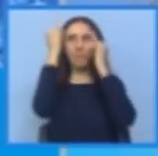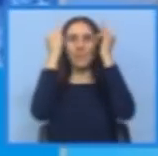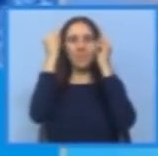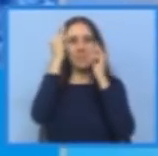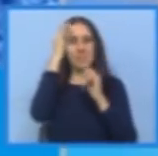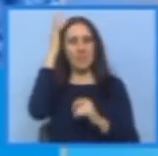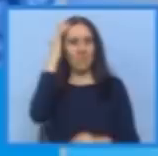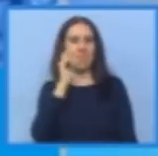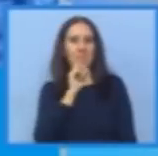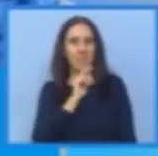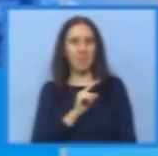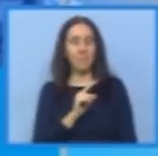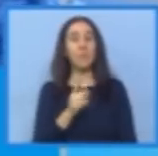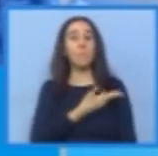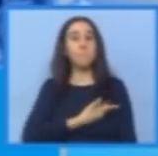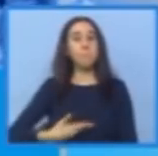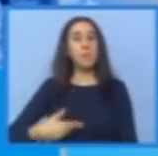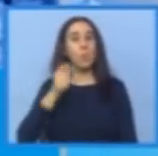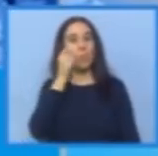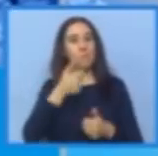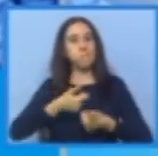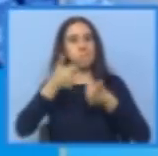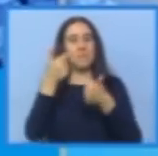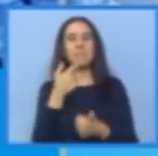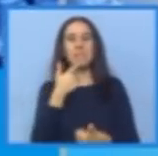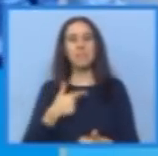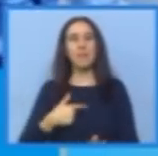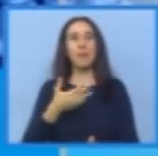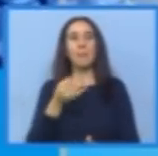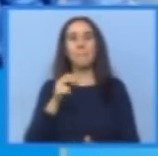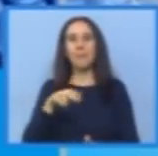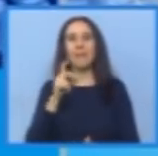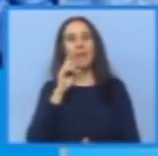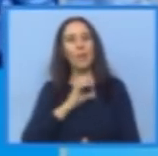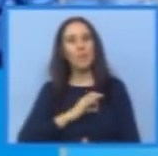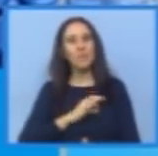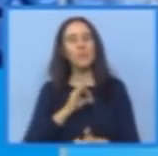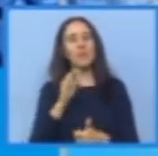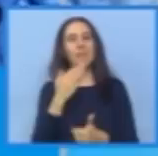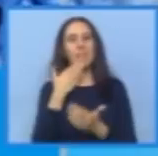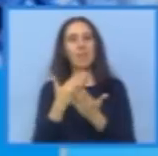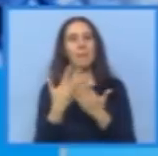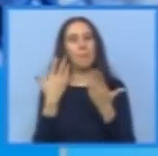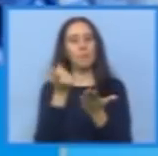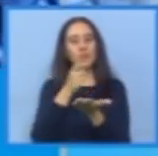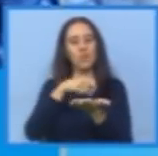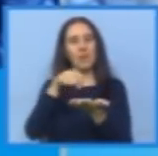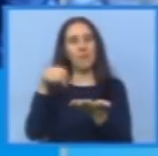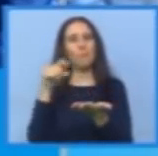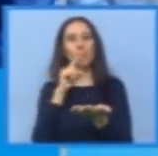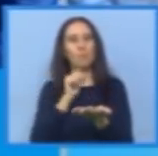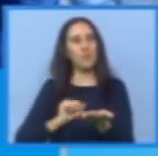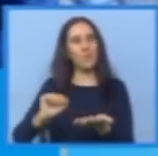imaginação. O prior antigo dizia que a pena é exatamente o que Nossa Senhora utiliza para escrever na sua mão os nossos